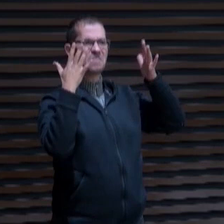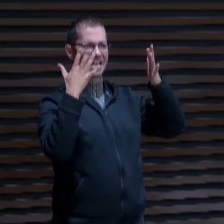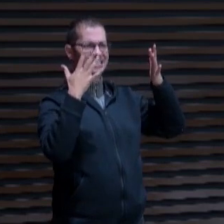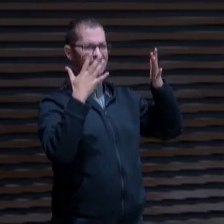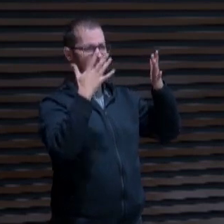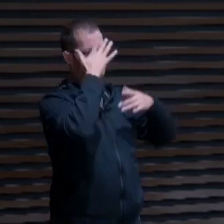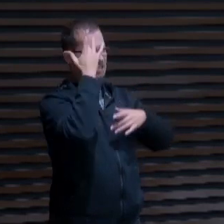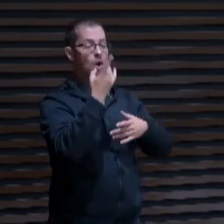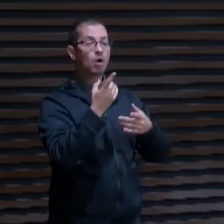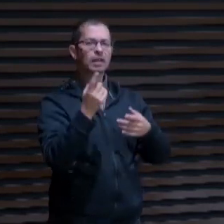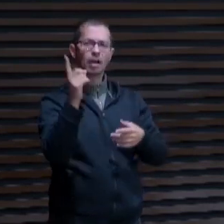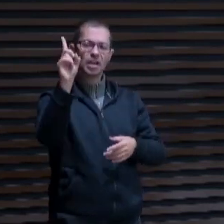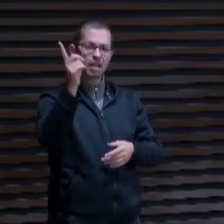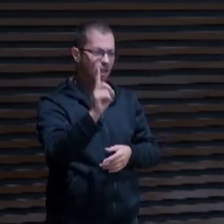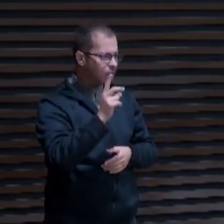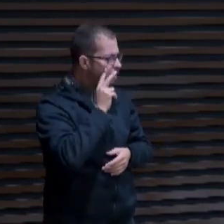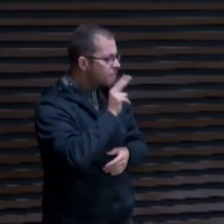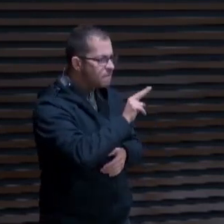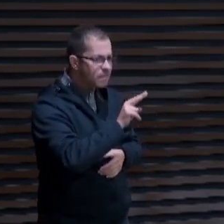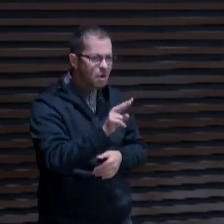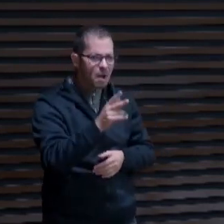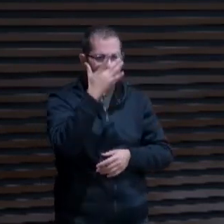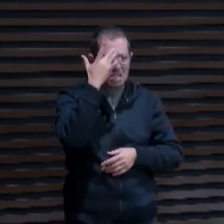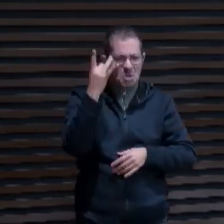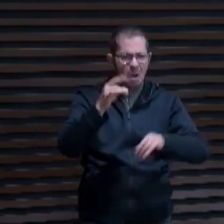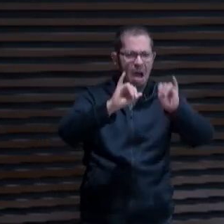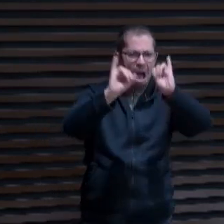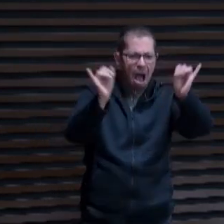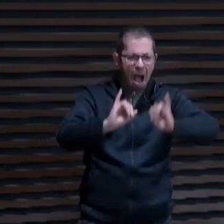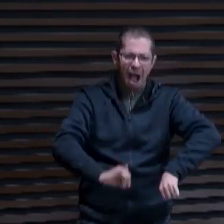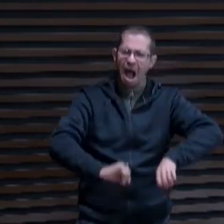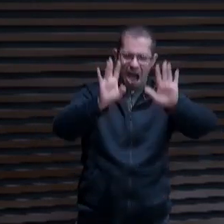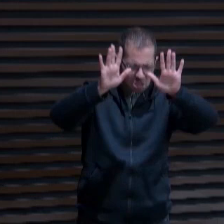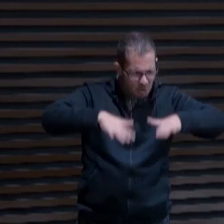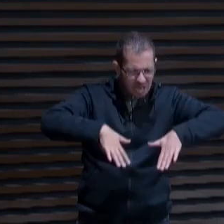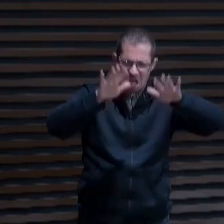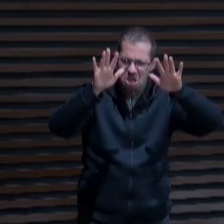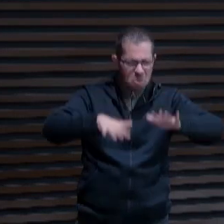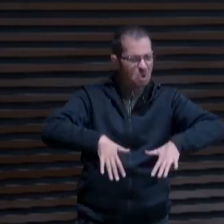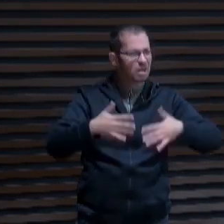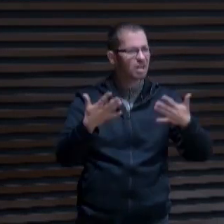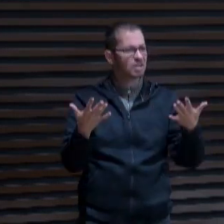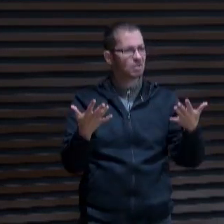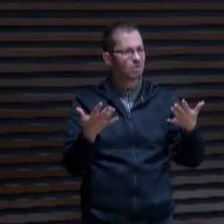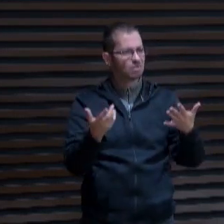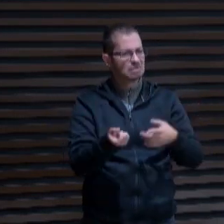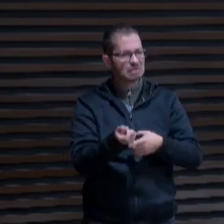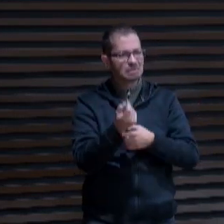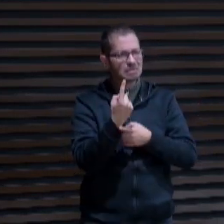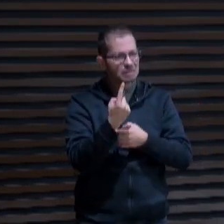tão perversa, tão degenerada, que eles estavam desenfreados na sua prostituição